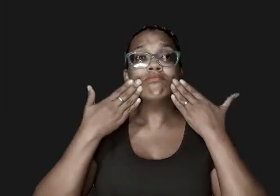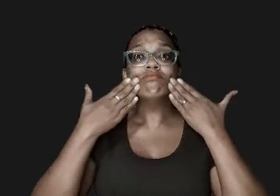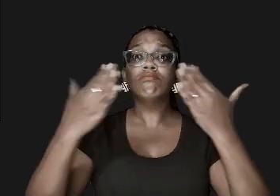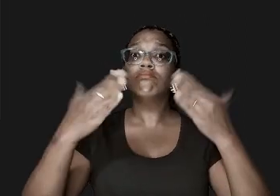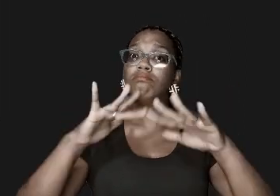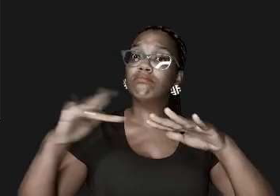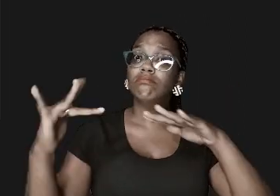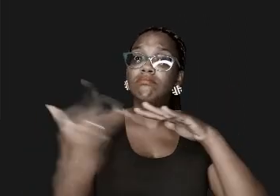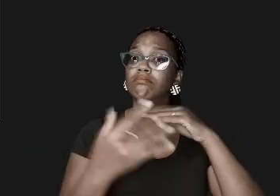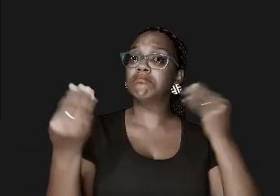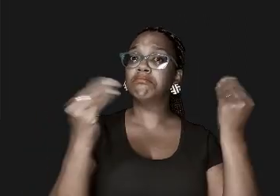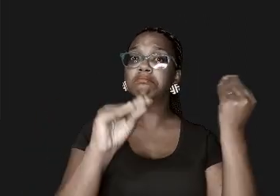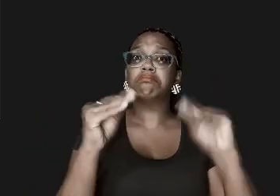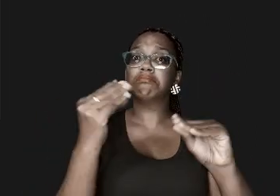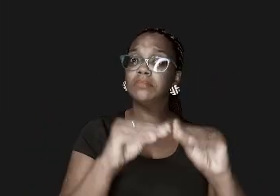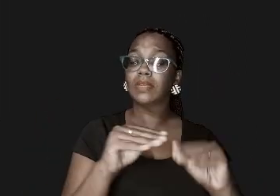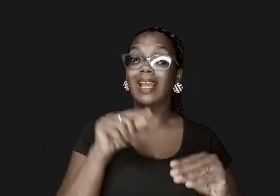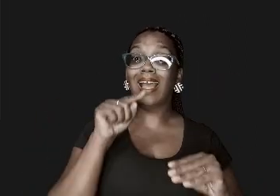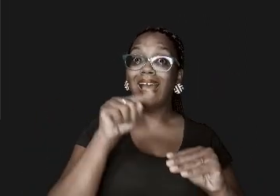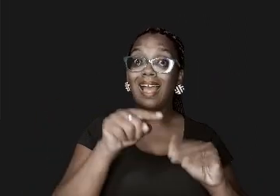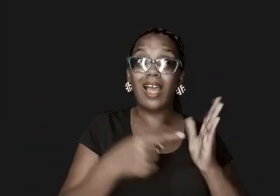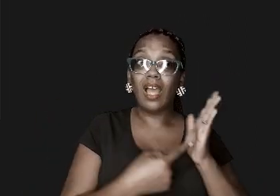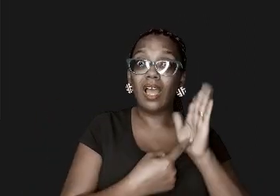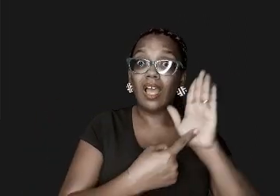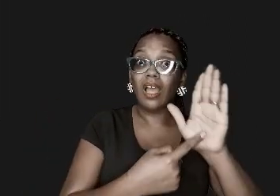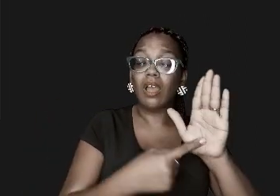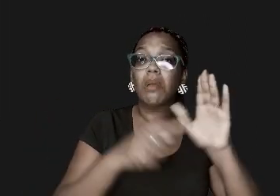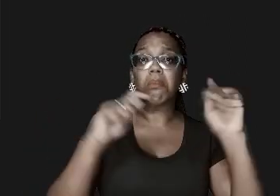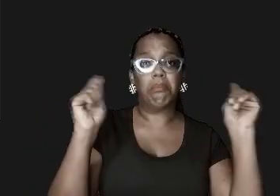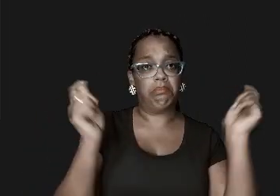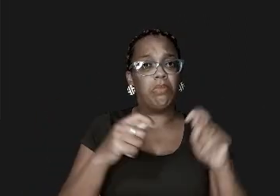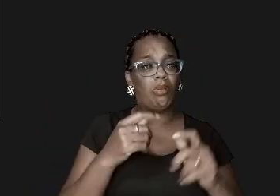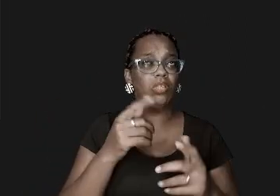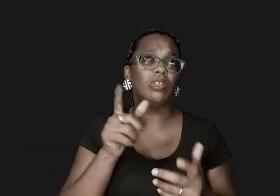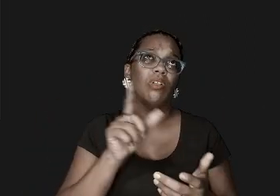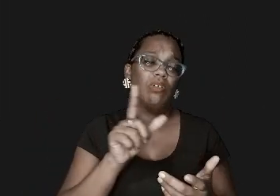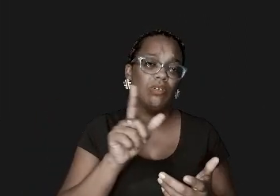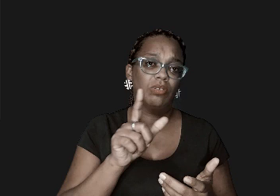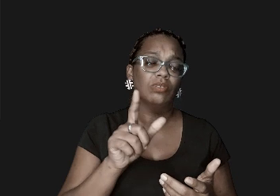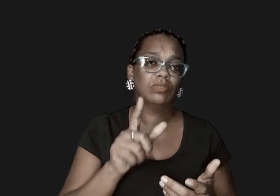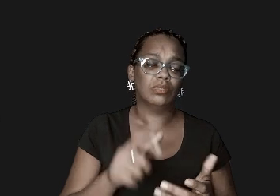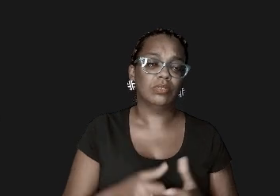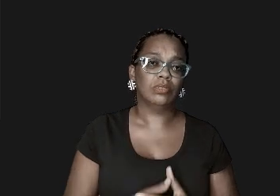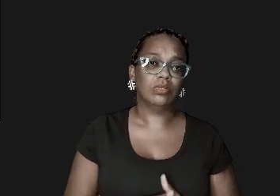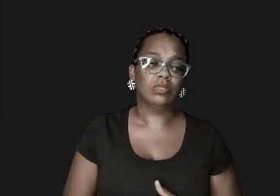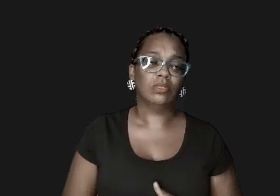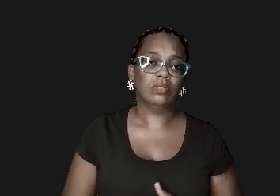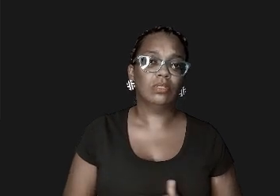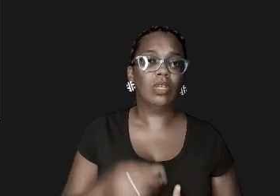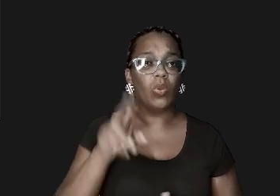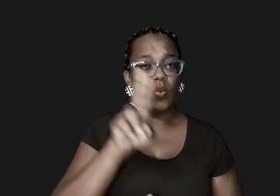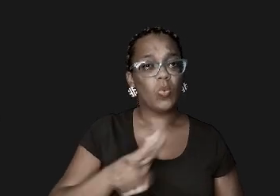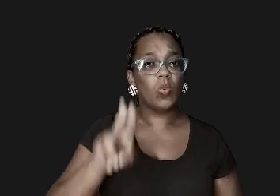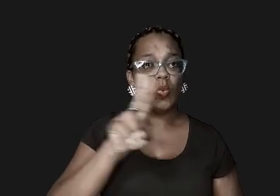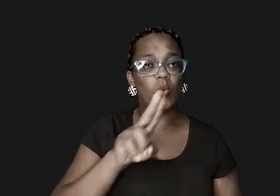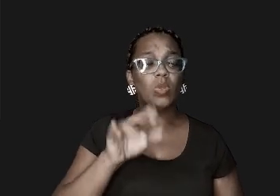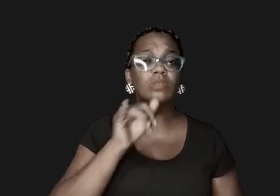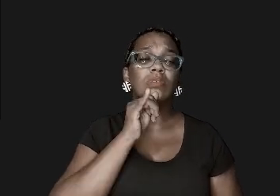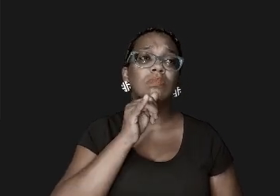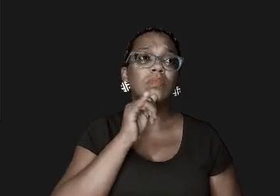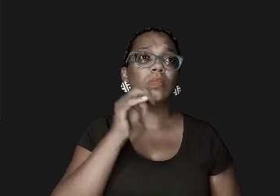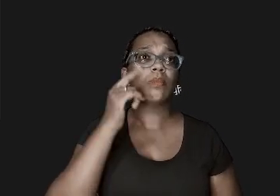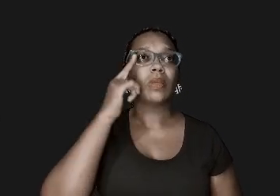falar inglês também então são influências digitais mas são formadoras de opinião por meio de suas manifestações em redes sociais Essas